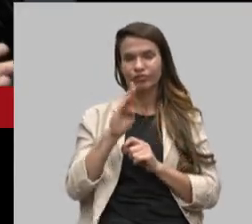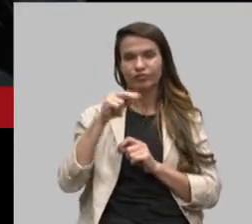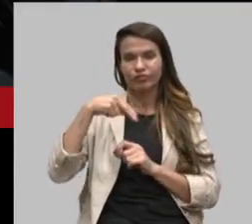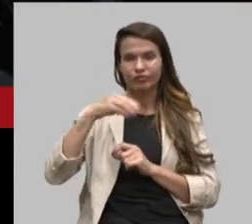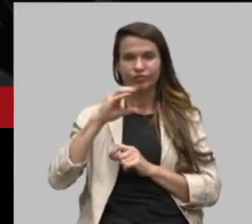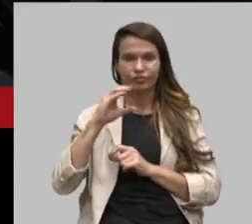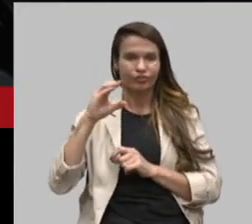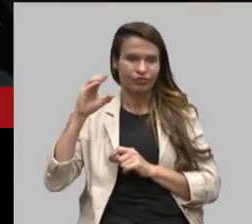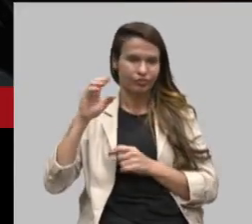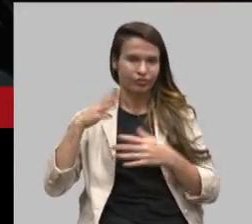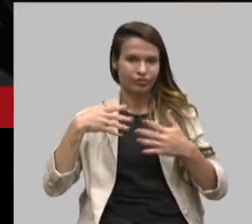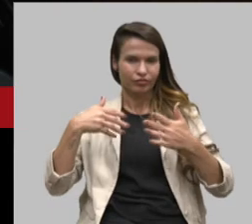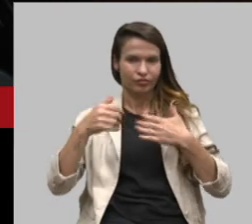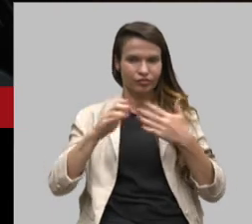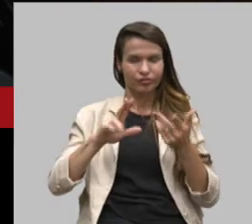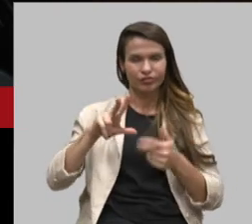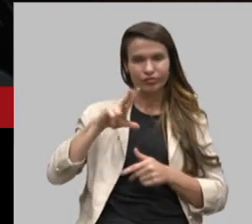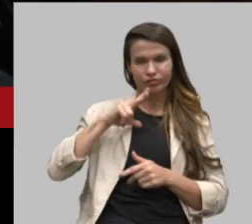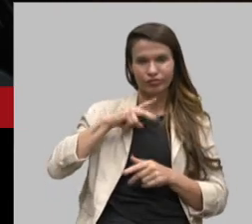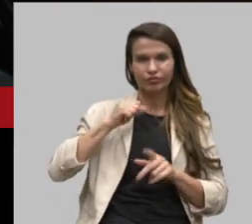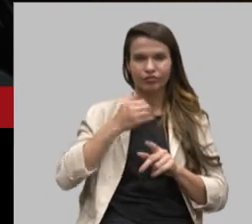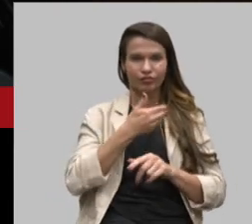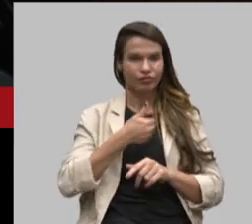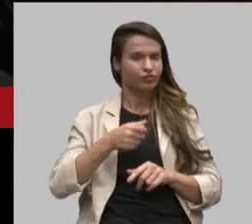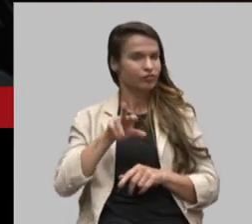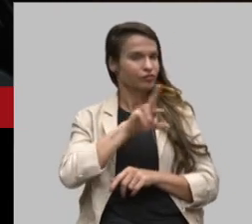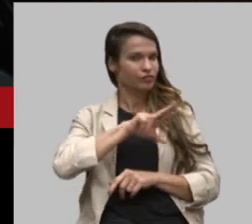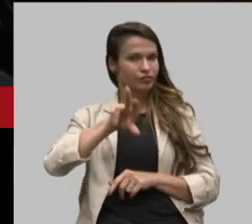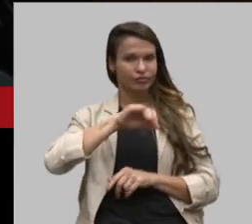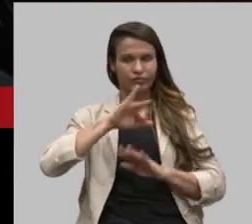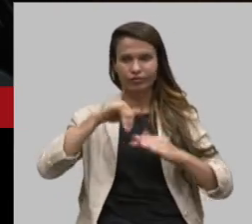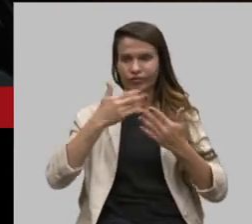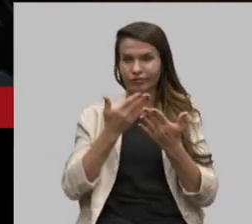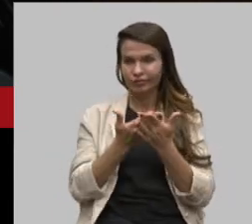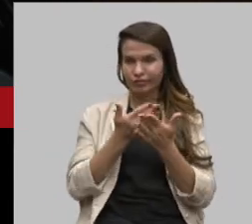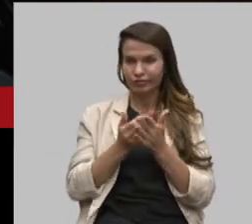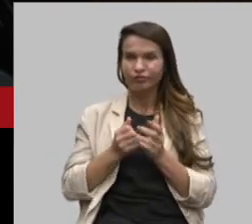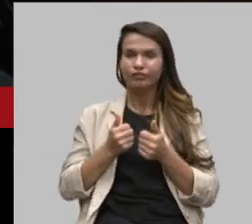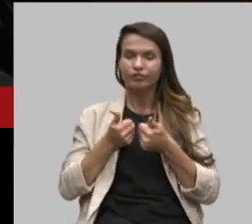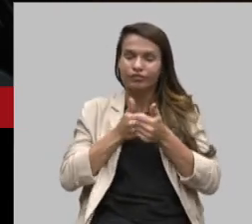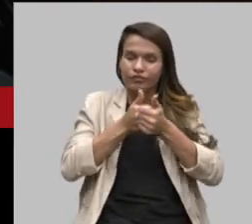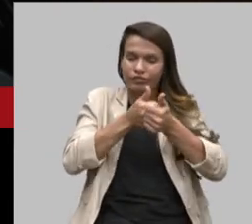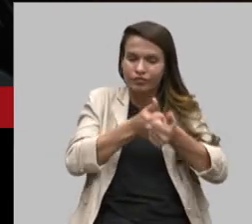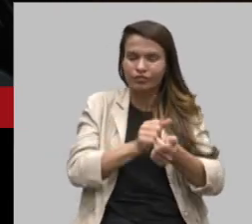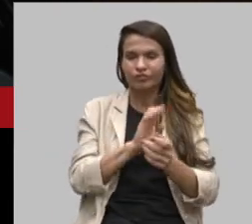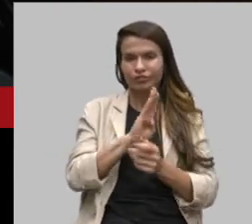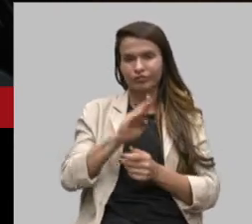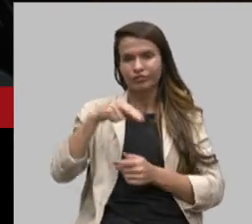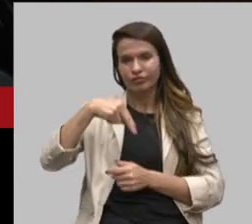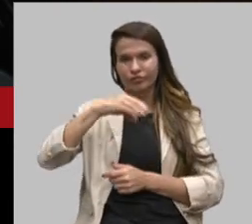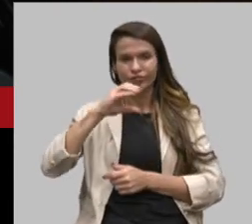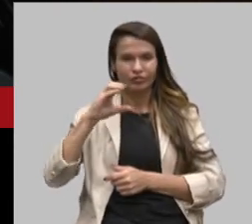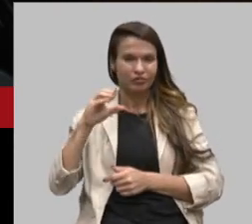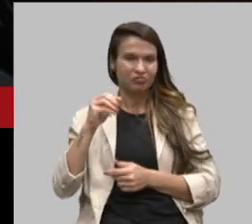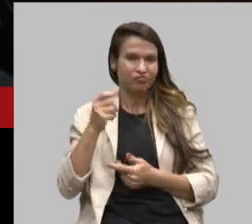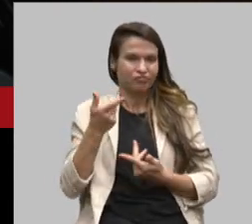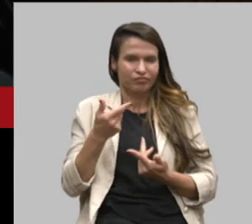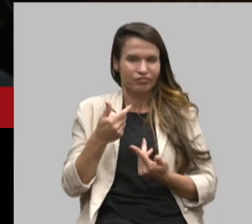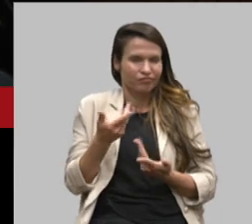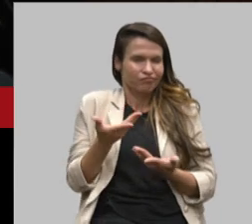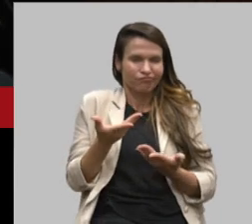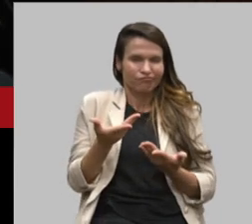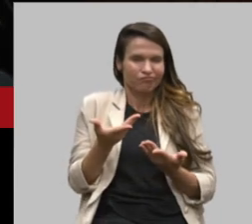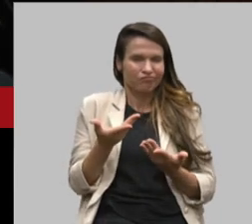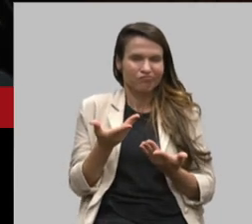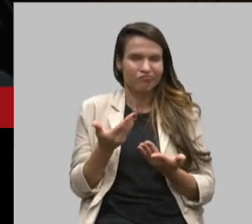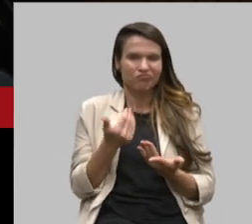PR privada e pra pública mas não é as escolas T que seguir a bncc independente de ser privada ou pública claro que isso não quer dizer